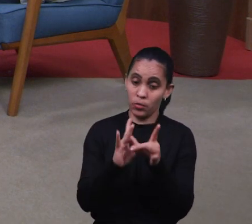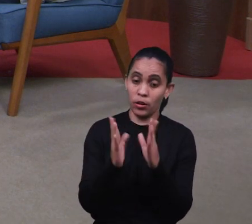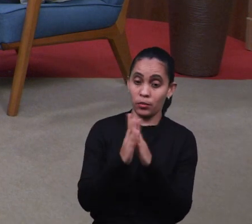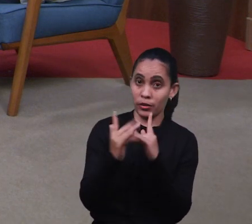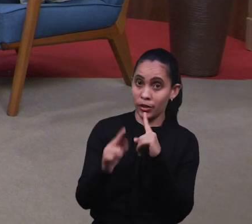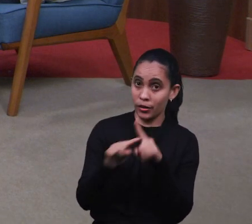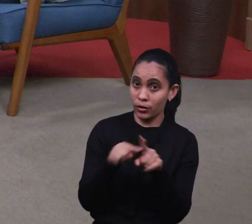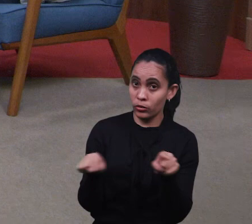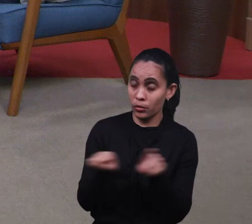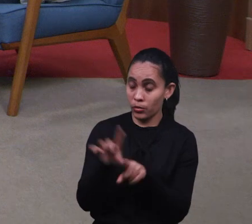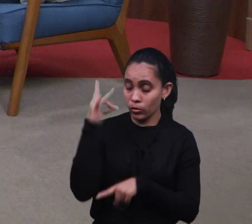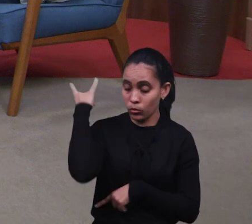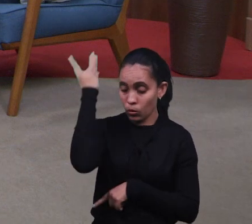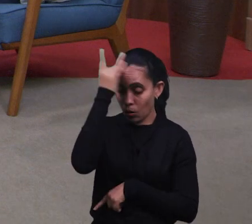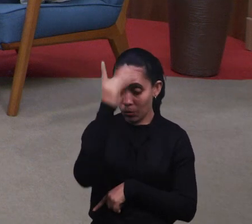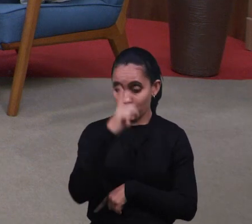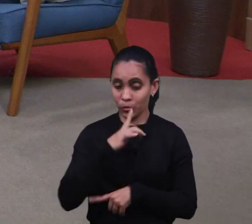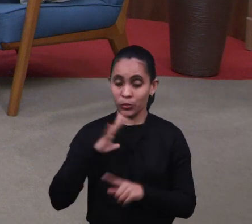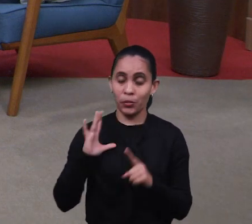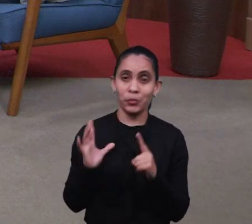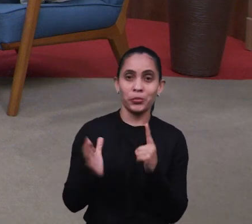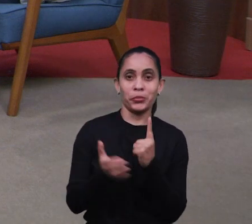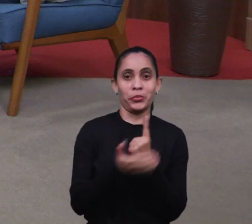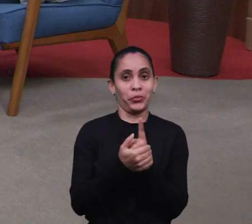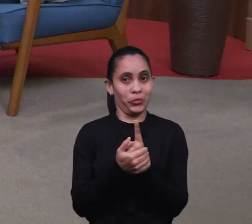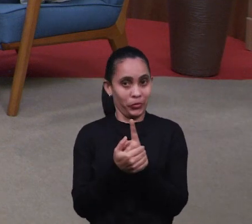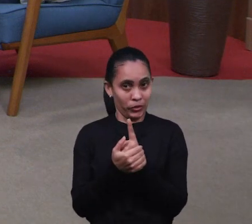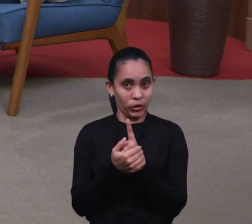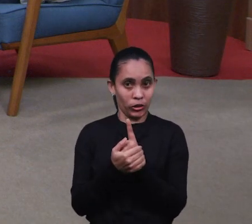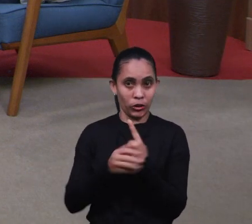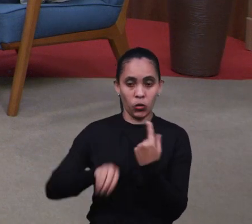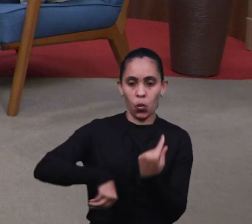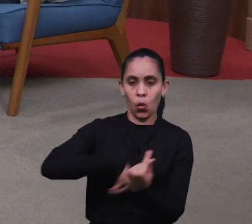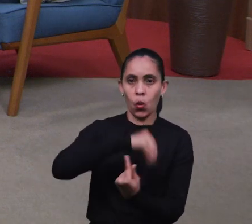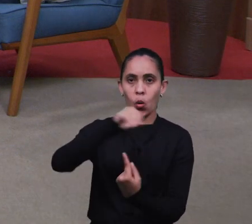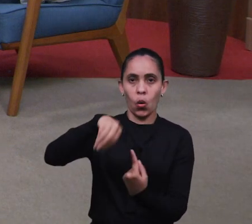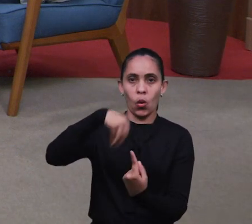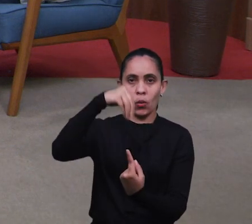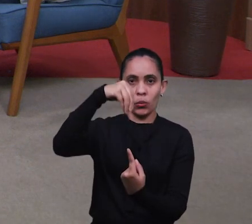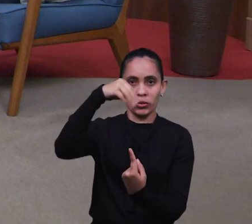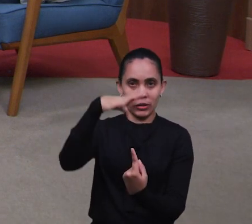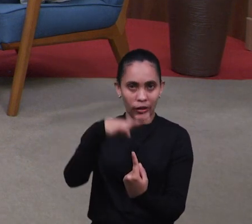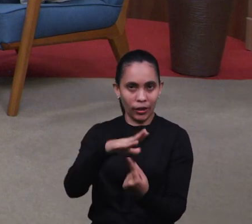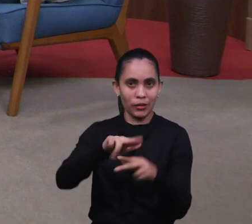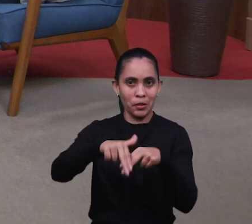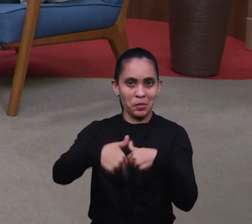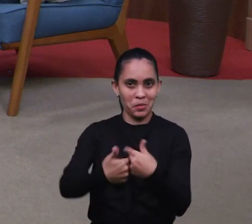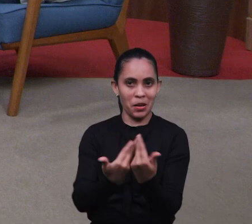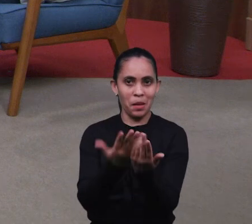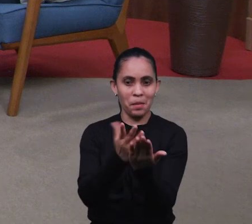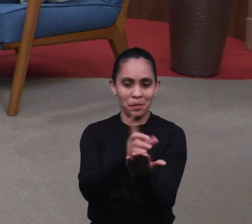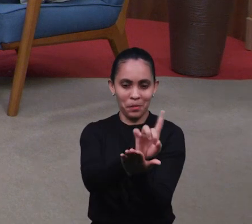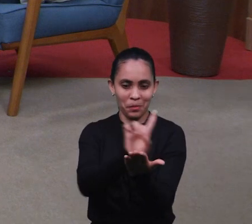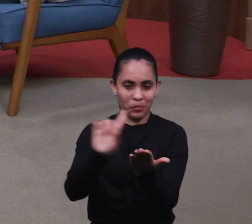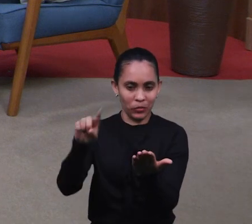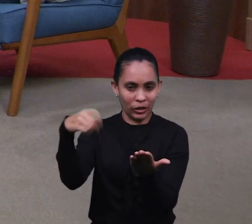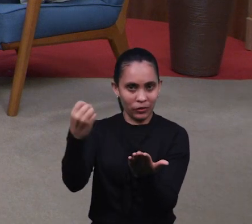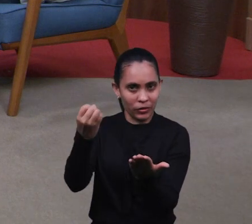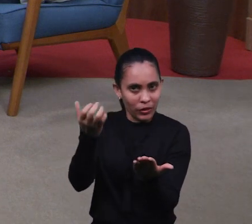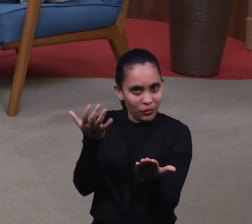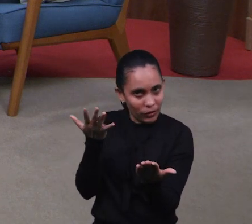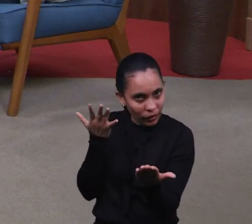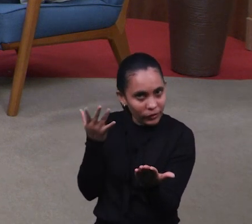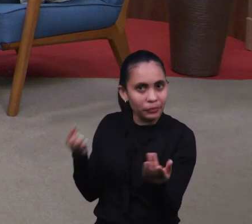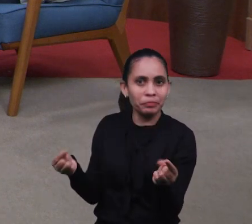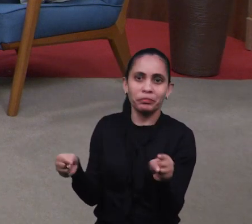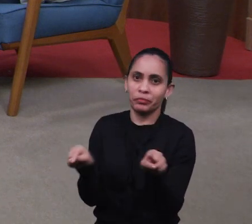estar protegido pelos recursos da graça. Sim. Pela palavra revelada, Isso. pelas revelações. Está no